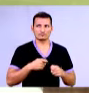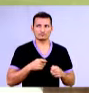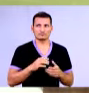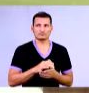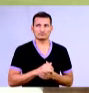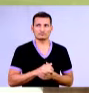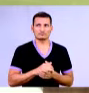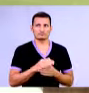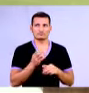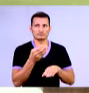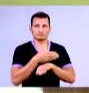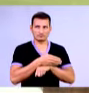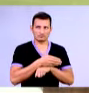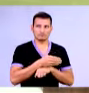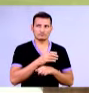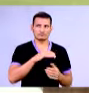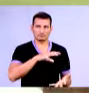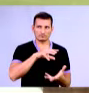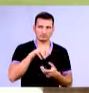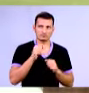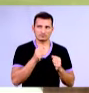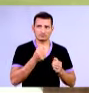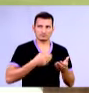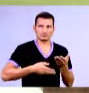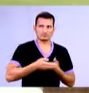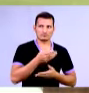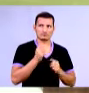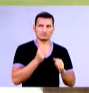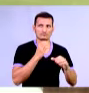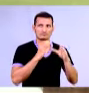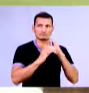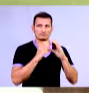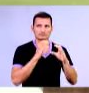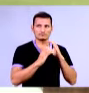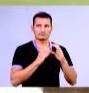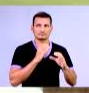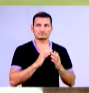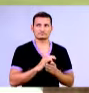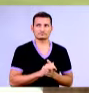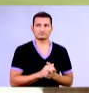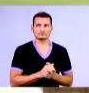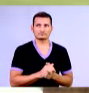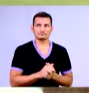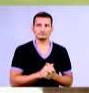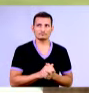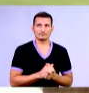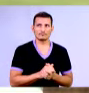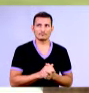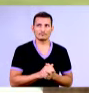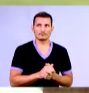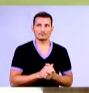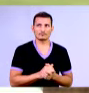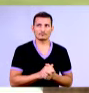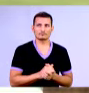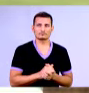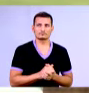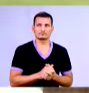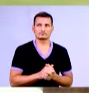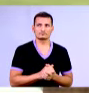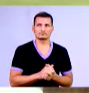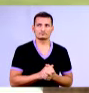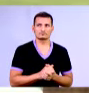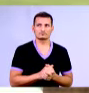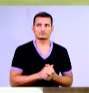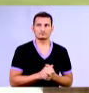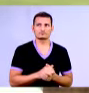os participantes desse universo ele possam interagir, possam se comunicar. Aqui também, de novo lá no Silvio de Freitas,